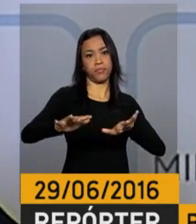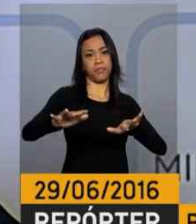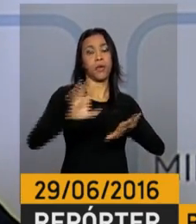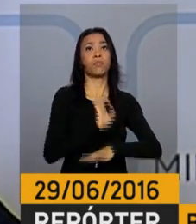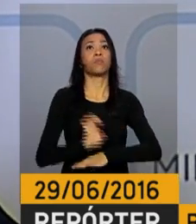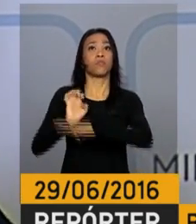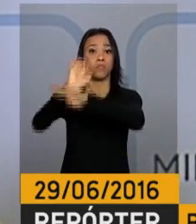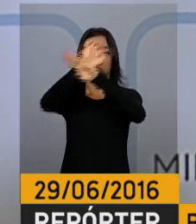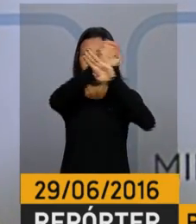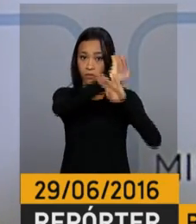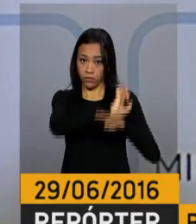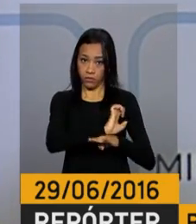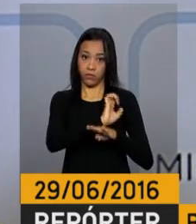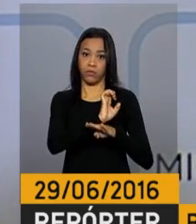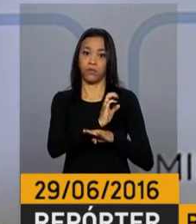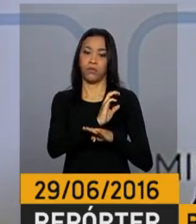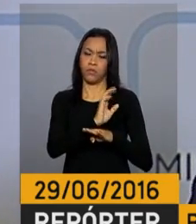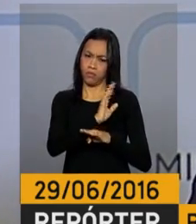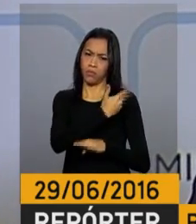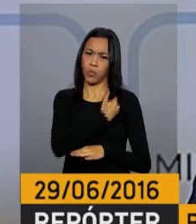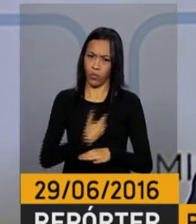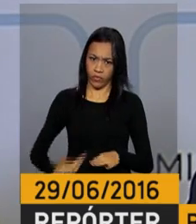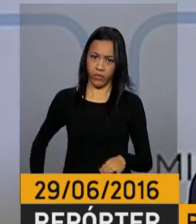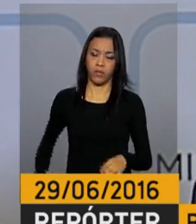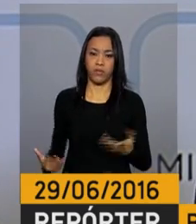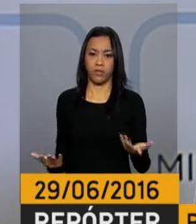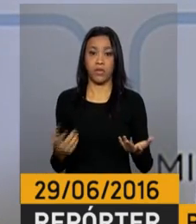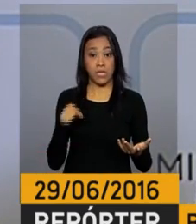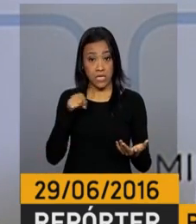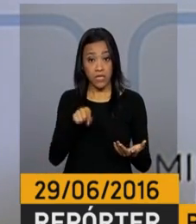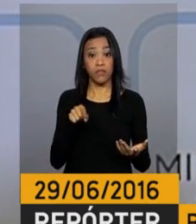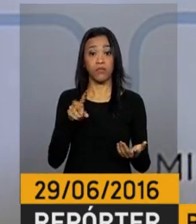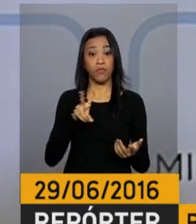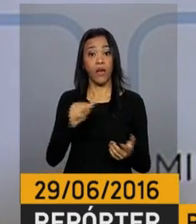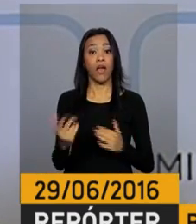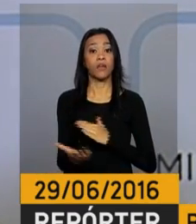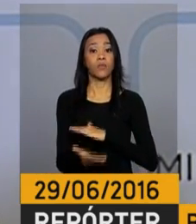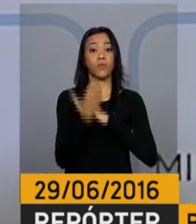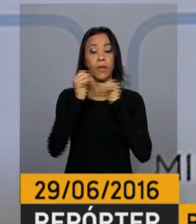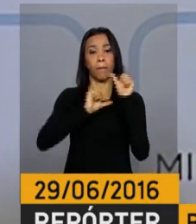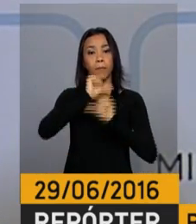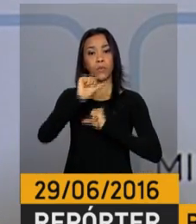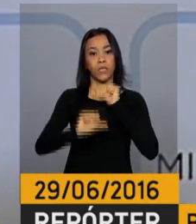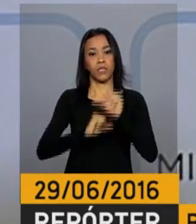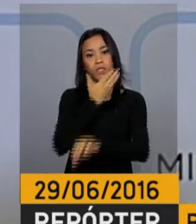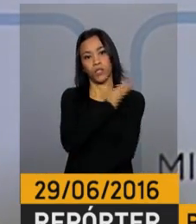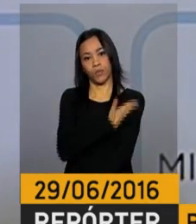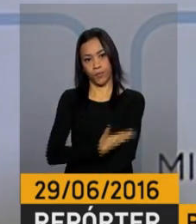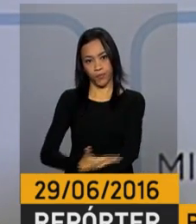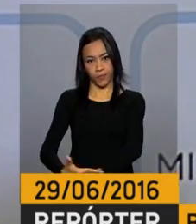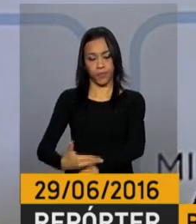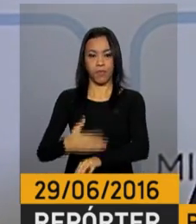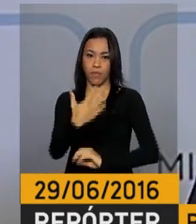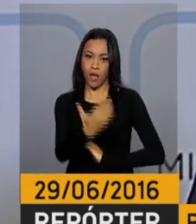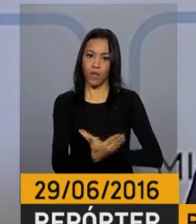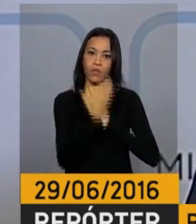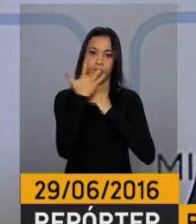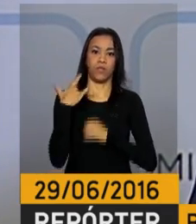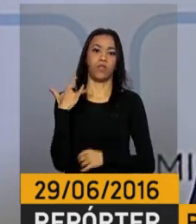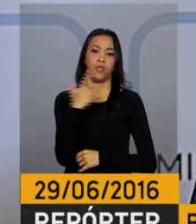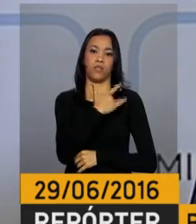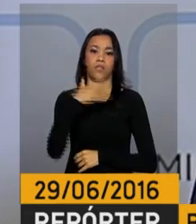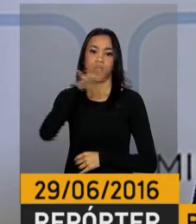e isso provocará Mudança de Hábito e mudança de hábitos provocarão melhoria na saúde das